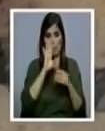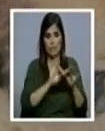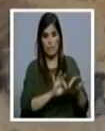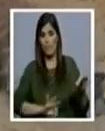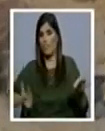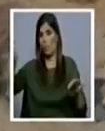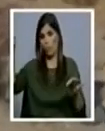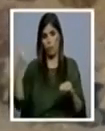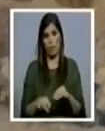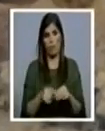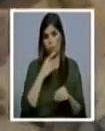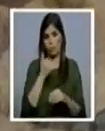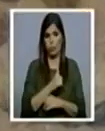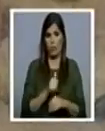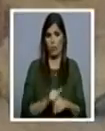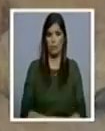cabos.